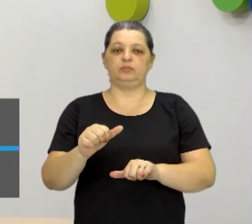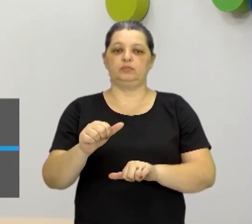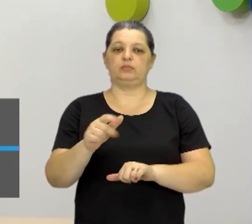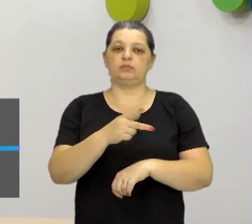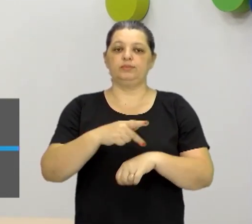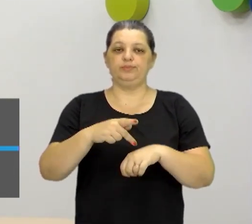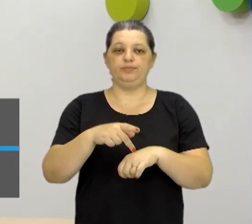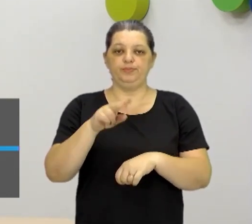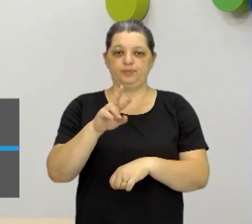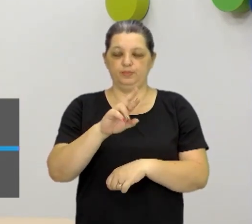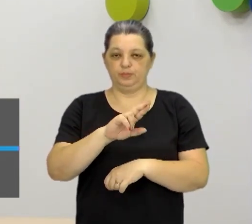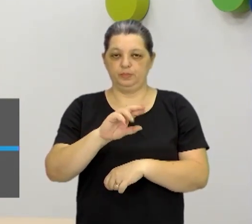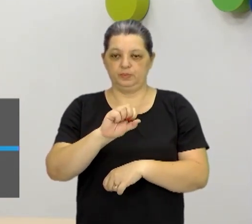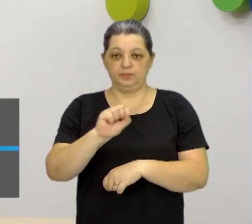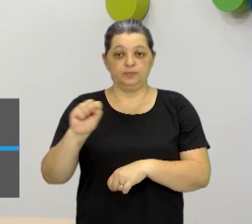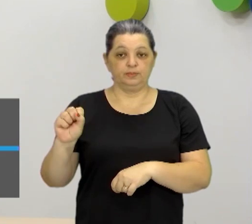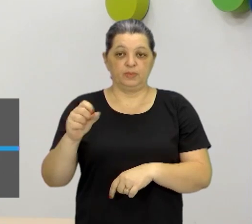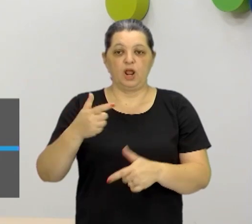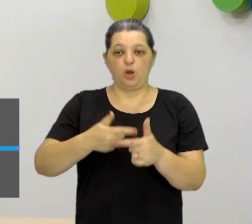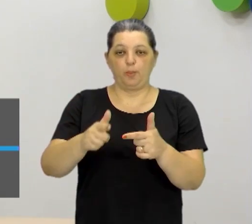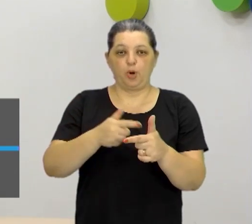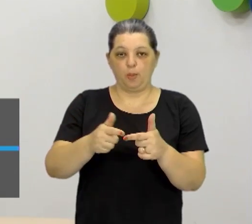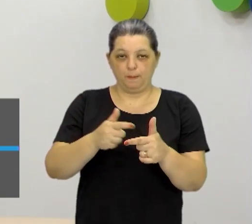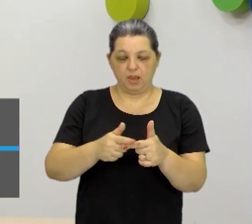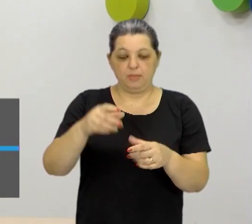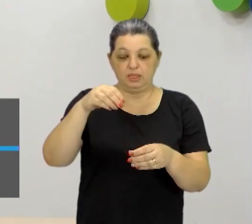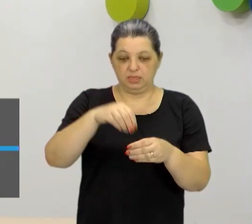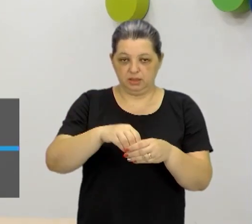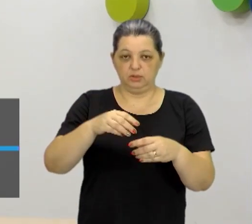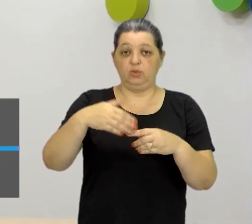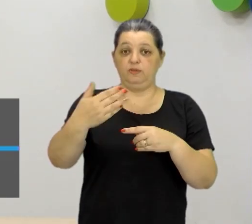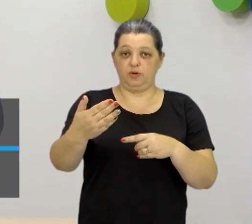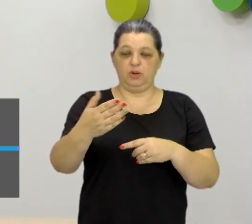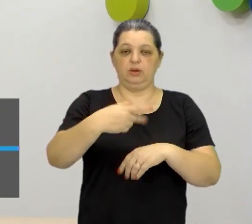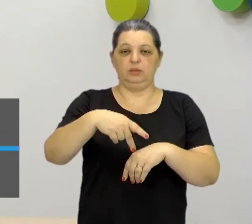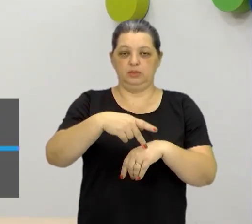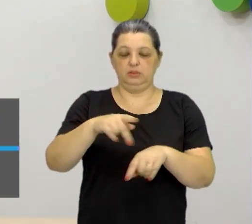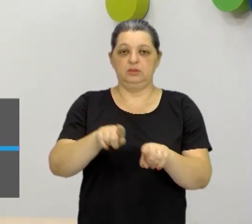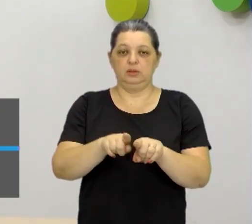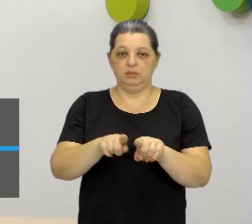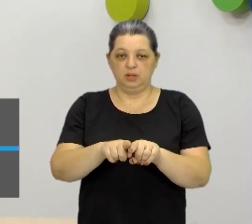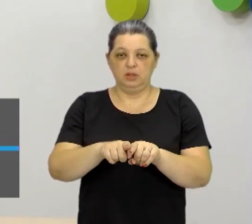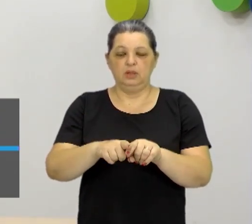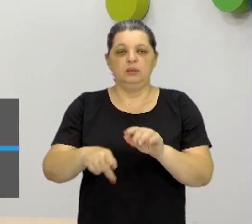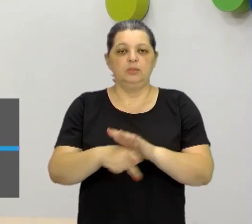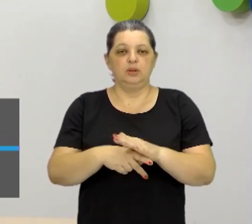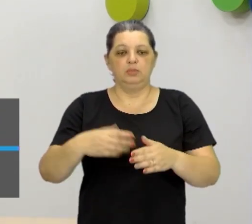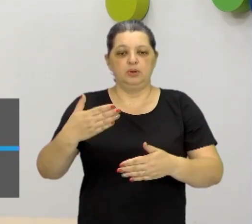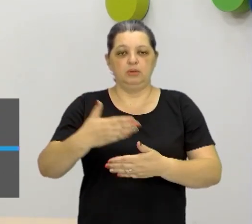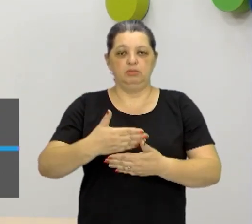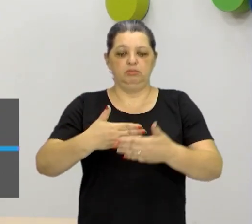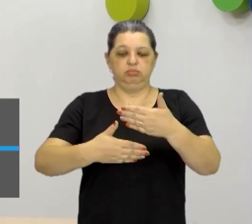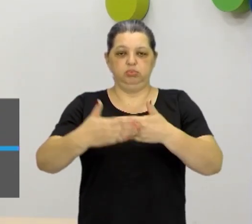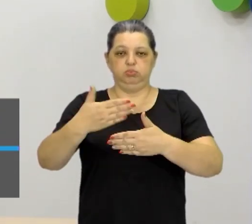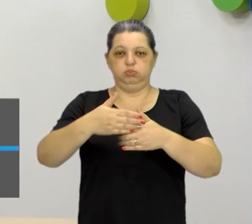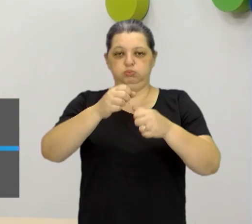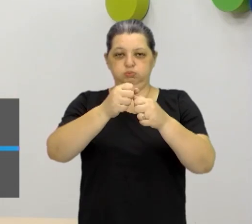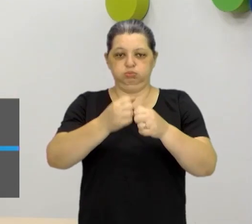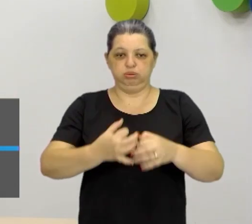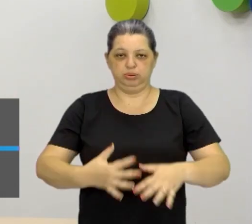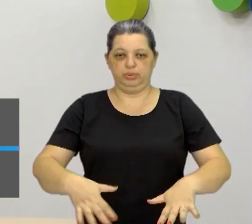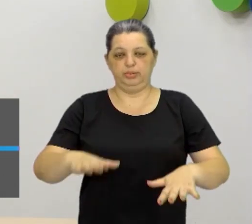problemas internos e externos, e nós temos, junto com a queda do Muro de Berlim, o desmantelamento da União Soviética